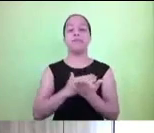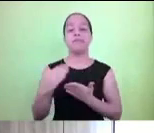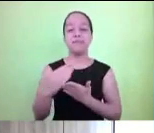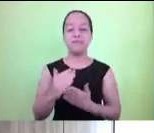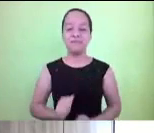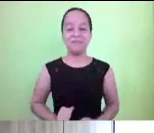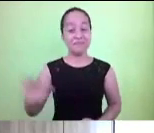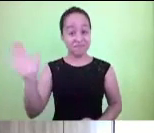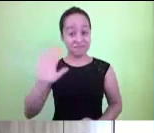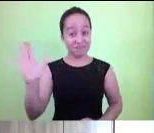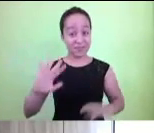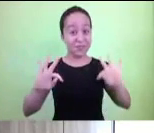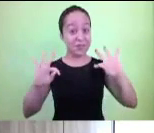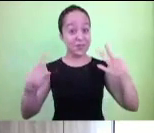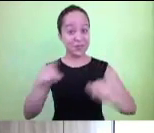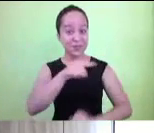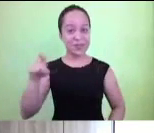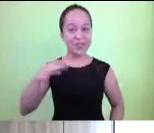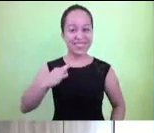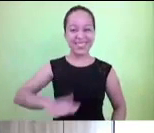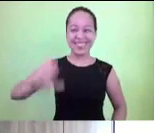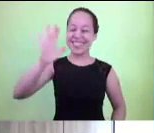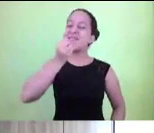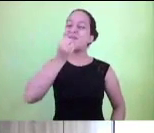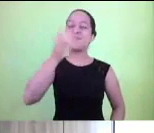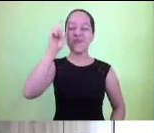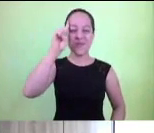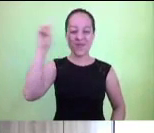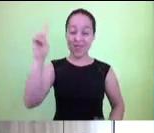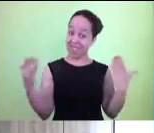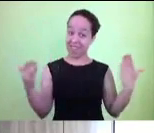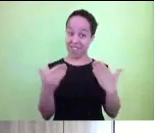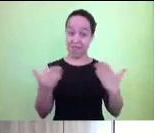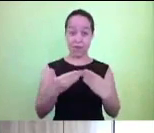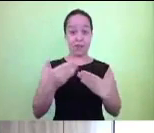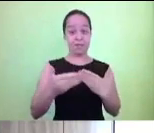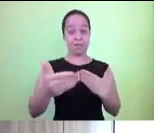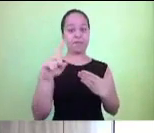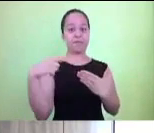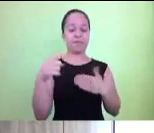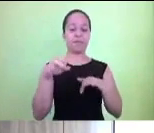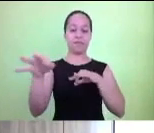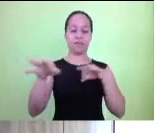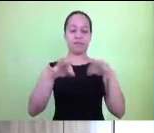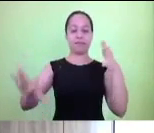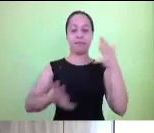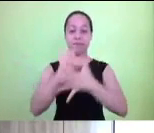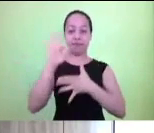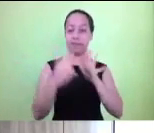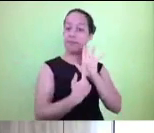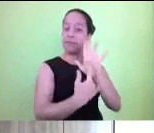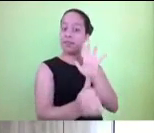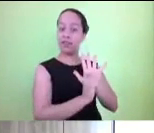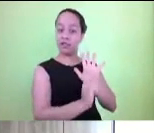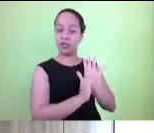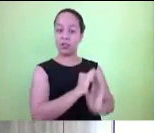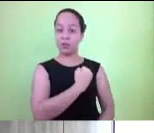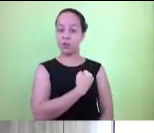Prezados candidatos, bom dia. Realizaremos a seguir o sorteio eletrônico relativo ao edital